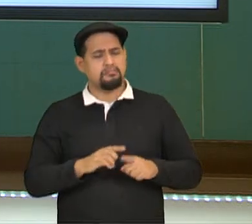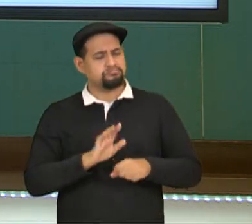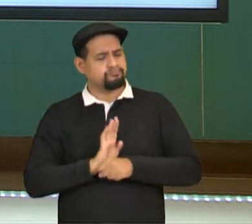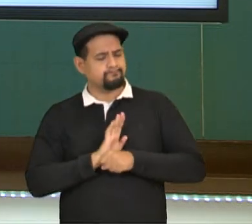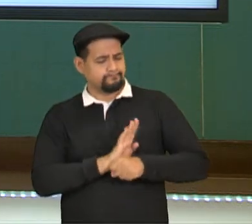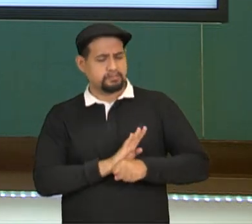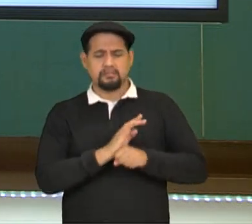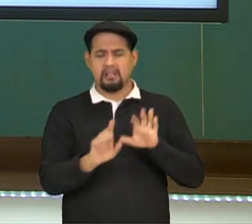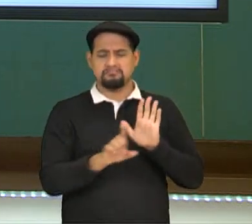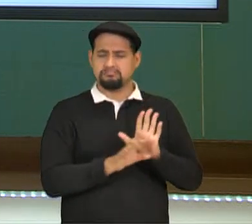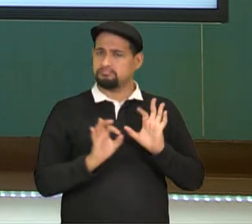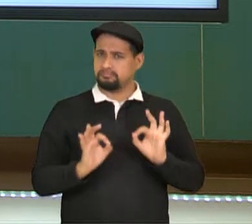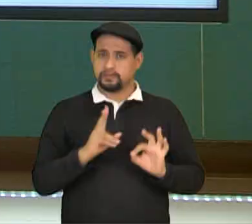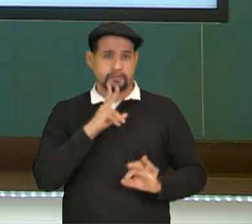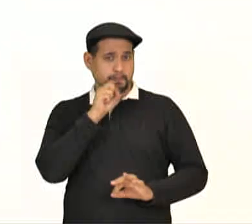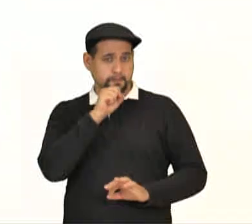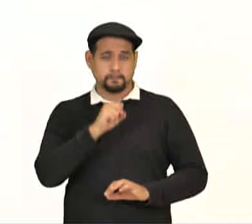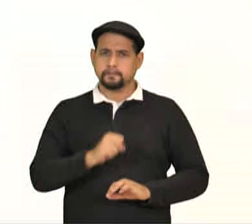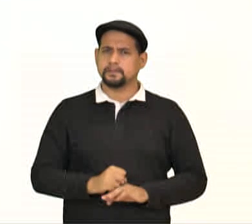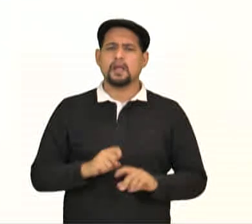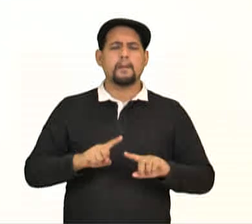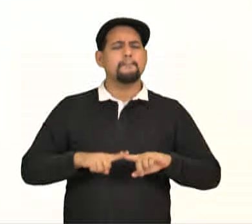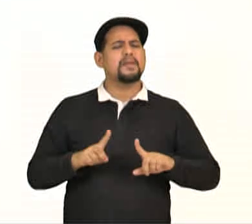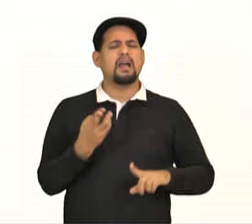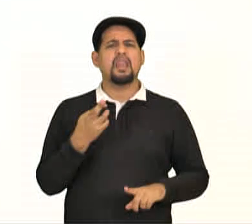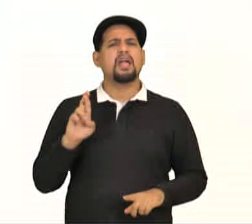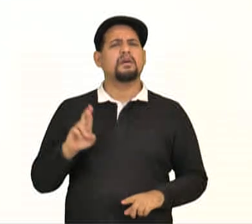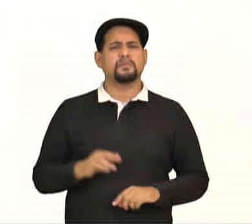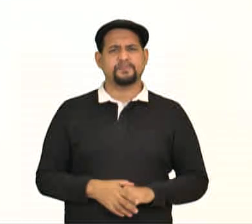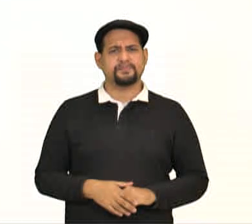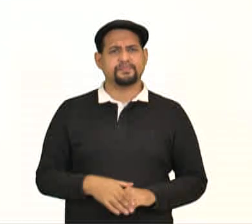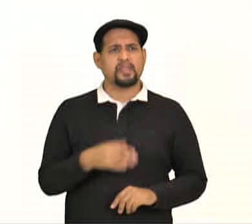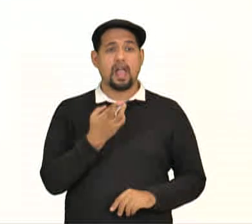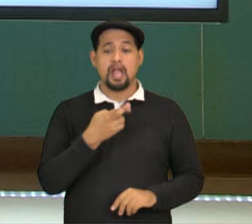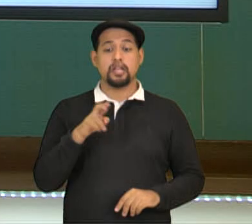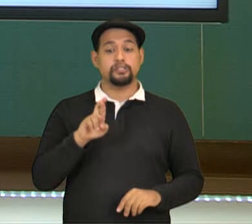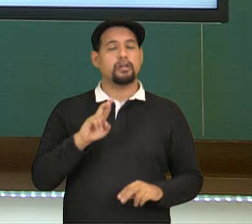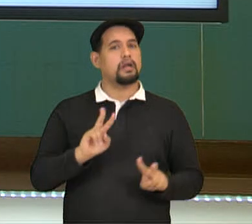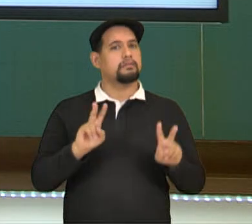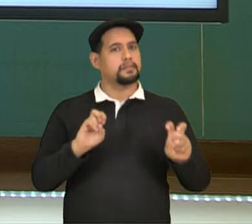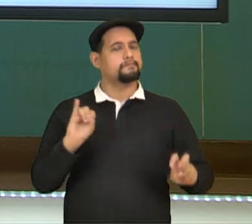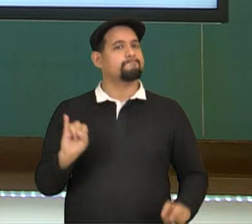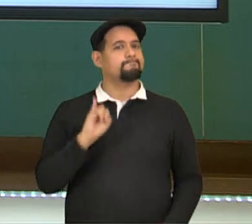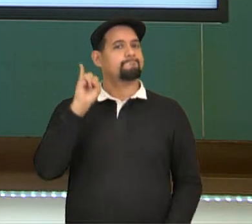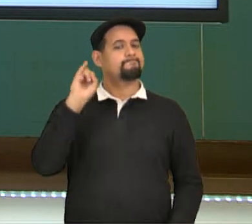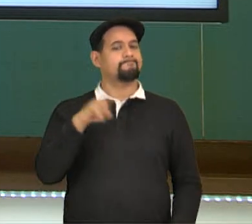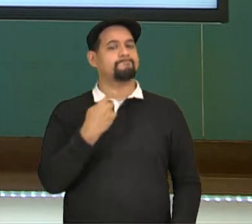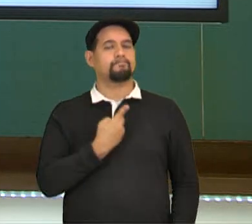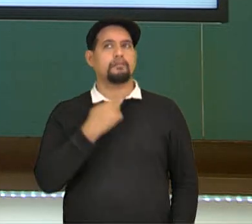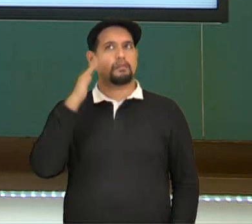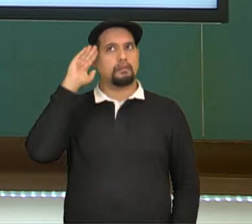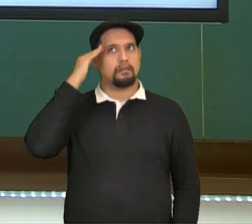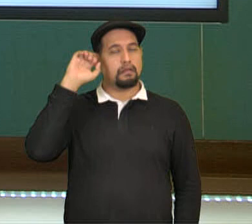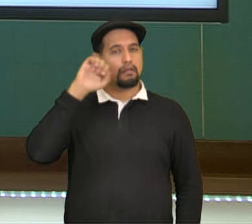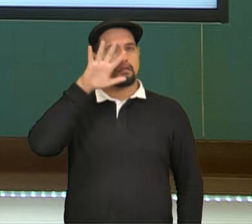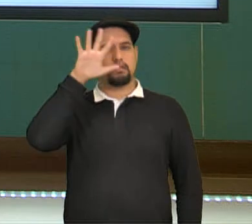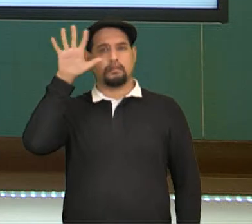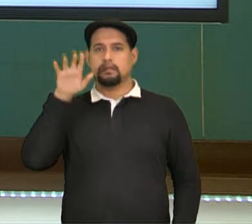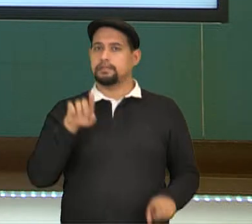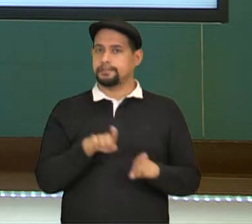o seu poder. Mas e a religião, pessoal? Isso aqui é um tema muito interessante para a gente entender o